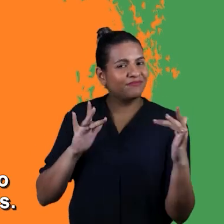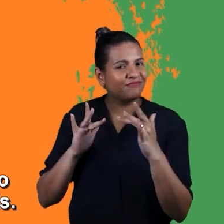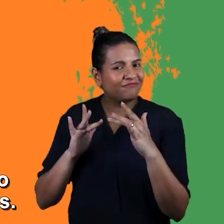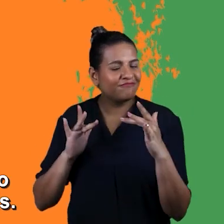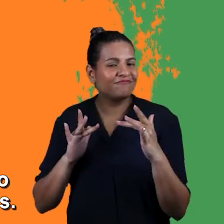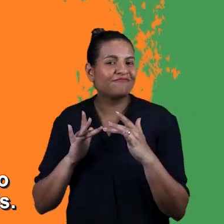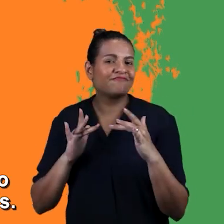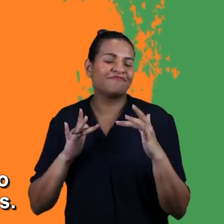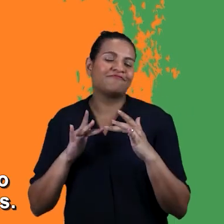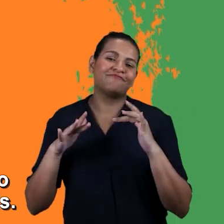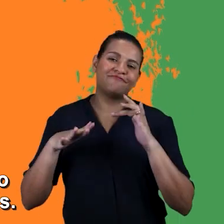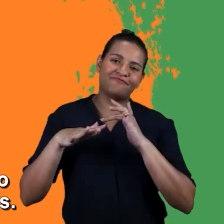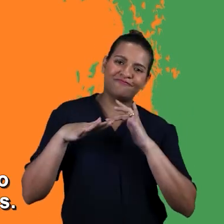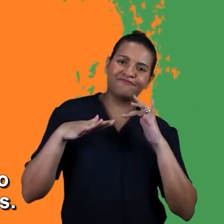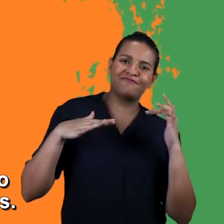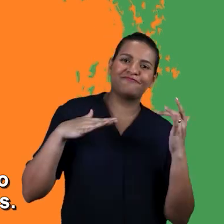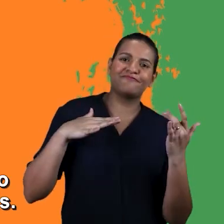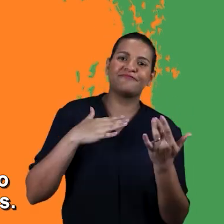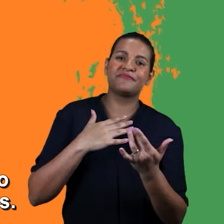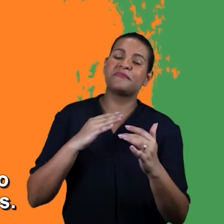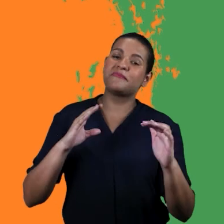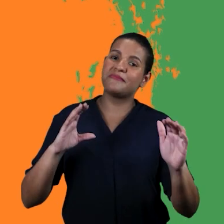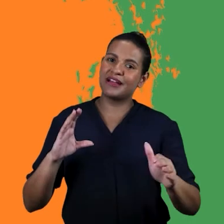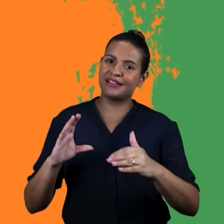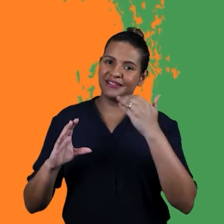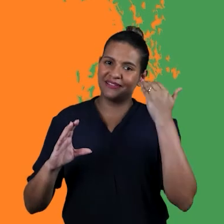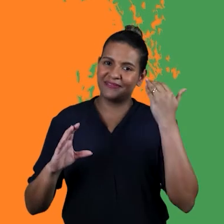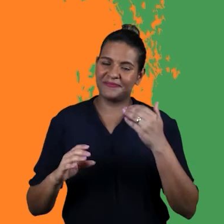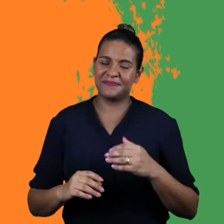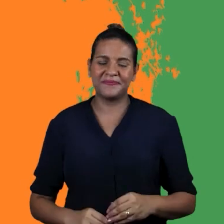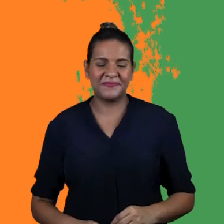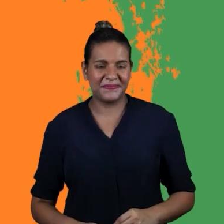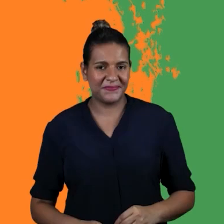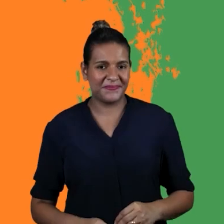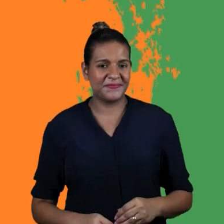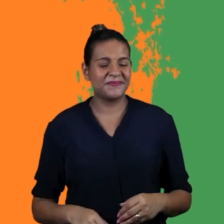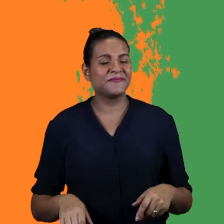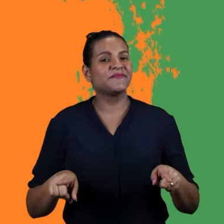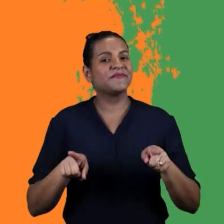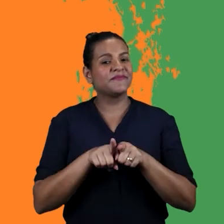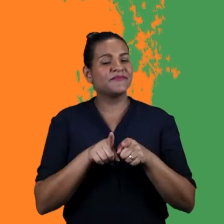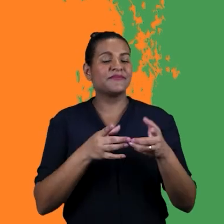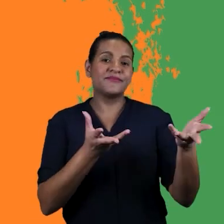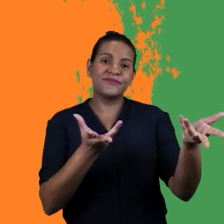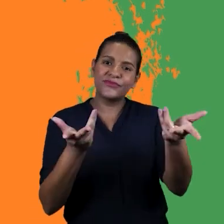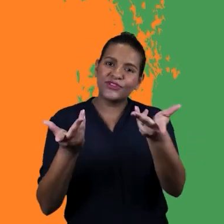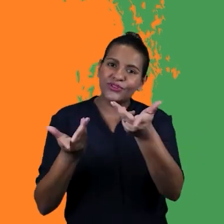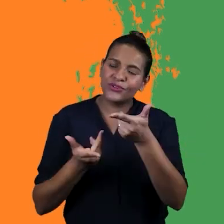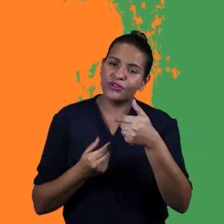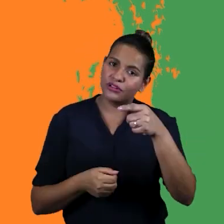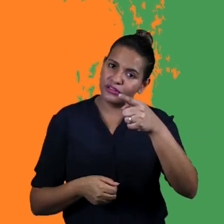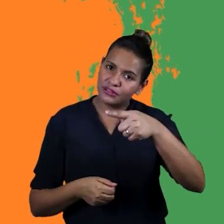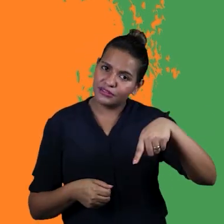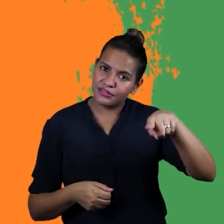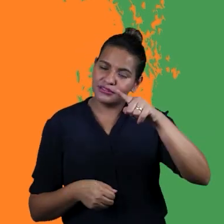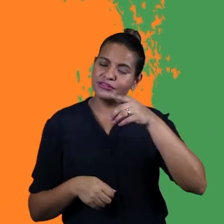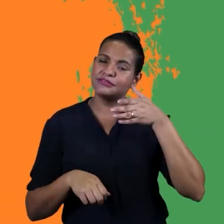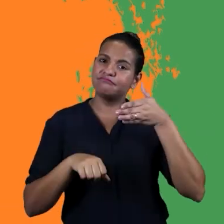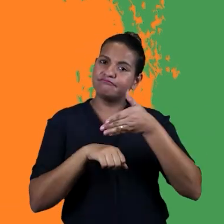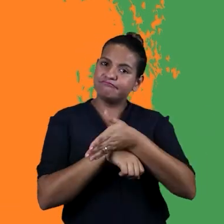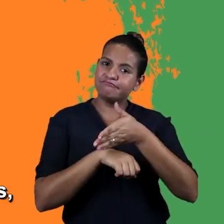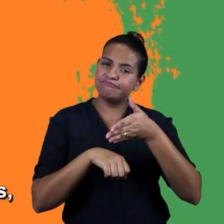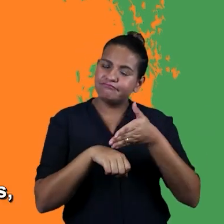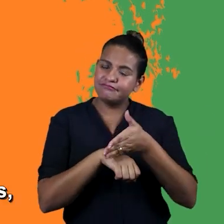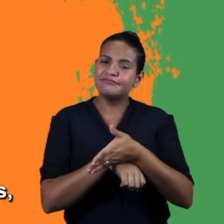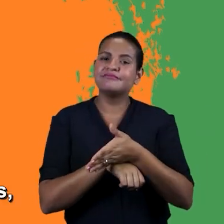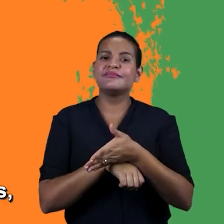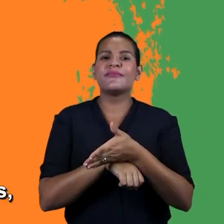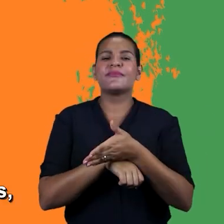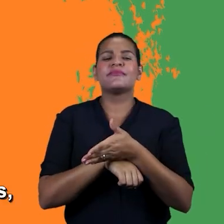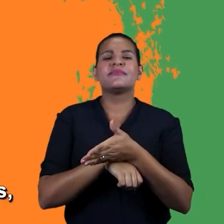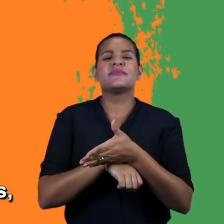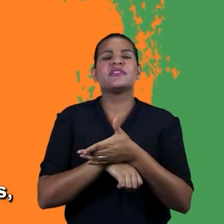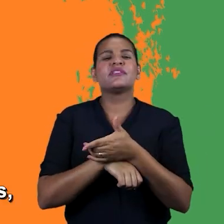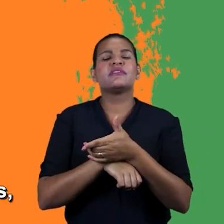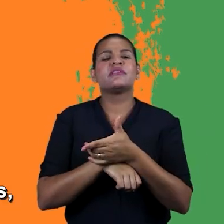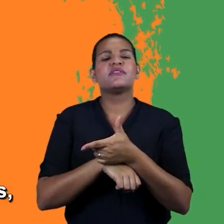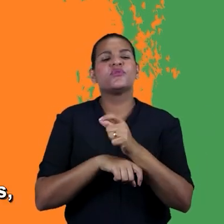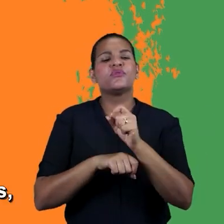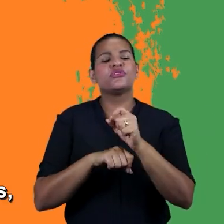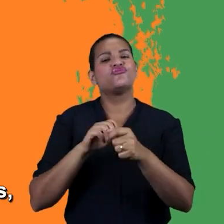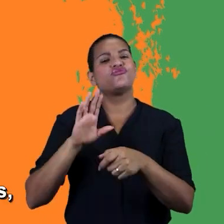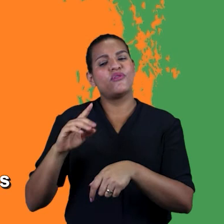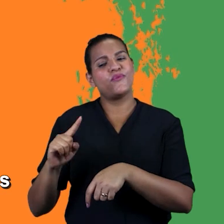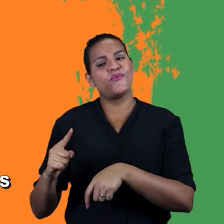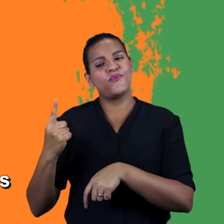em contato através das nossas redes sociais. A gente também convida todos os ouvintes a acessar os nossos